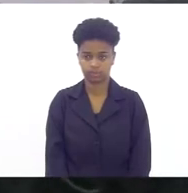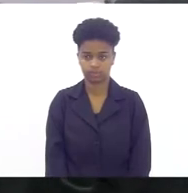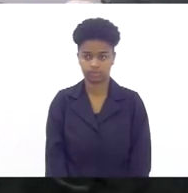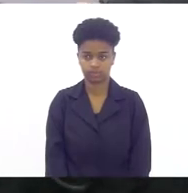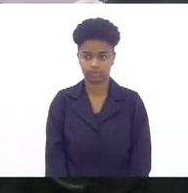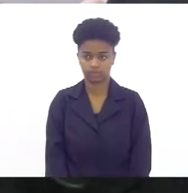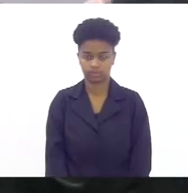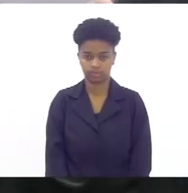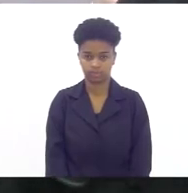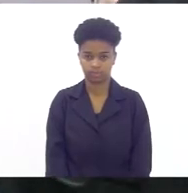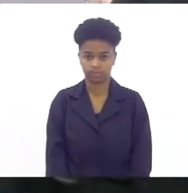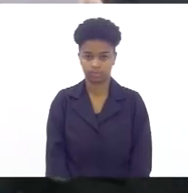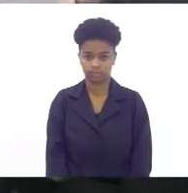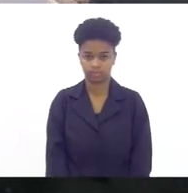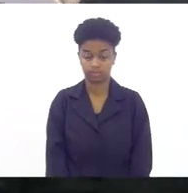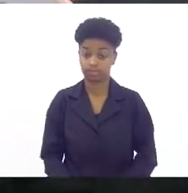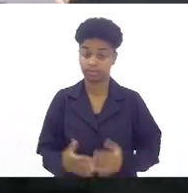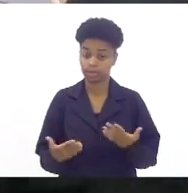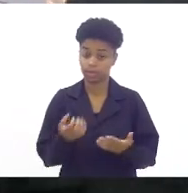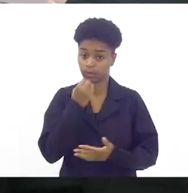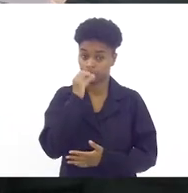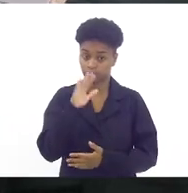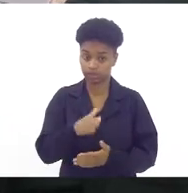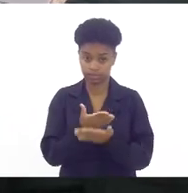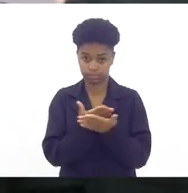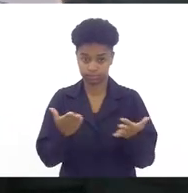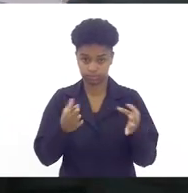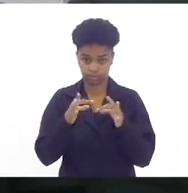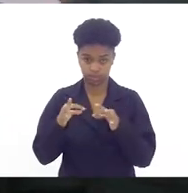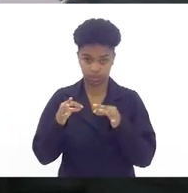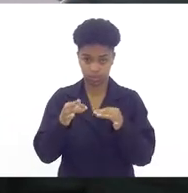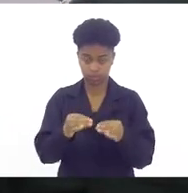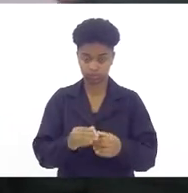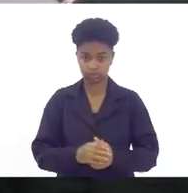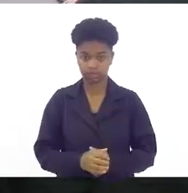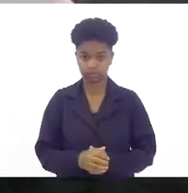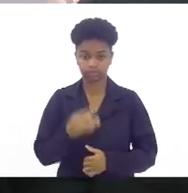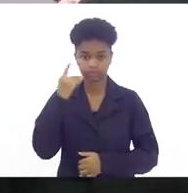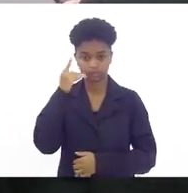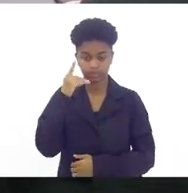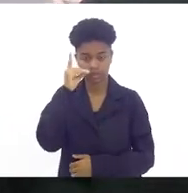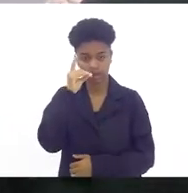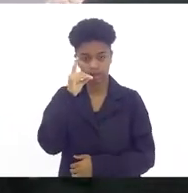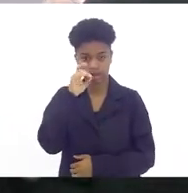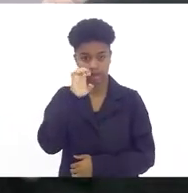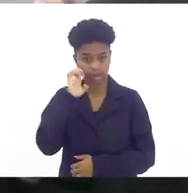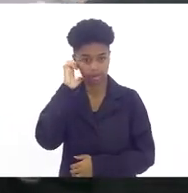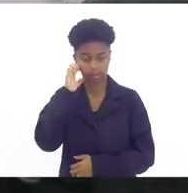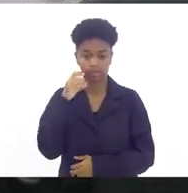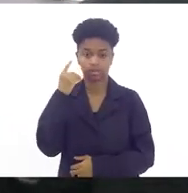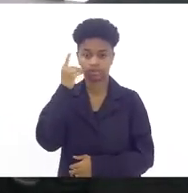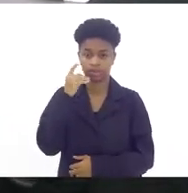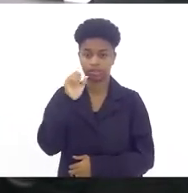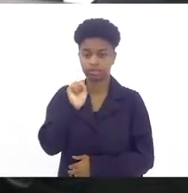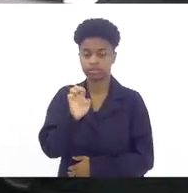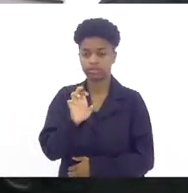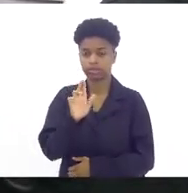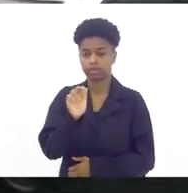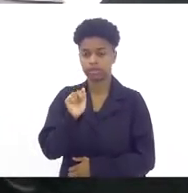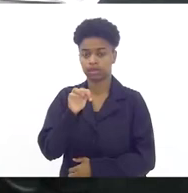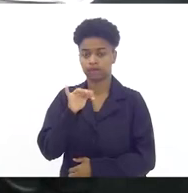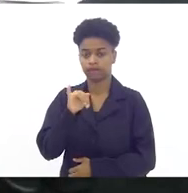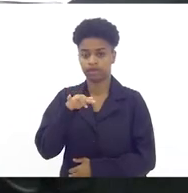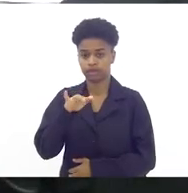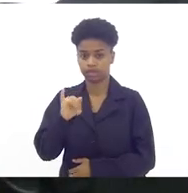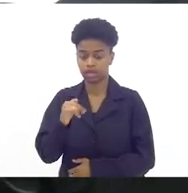bom Boa tarde a todos e todas deputada Érica Deputado Serafim eu